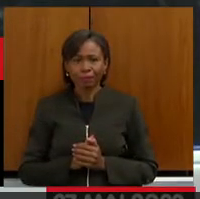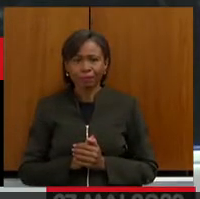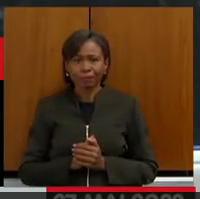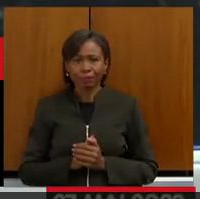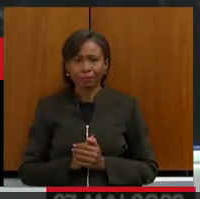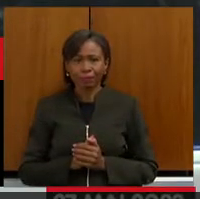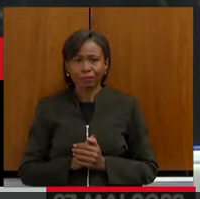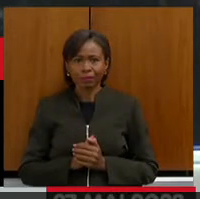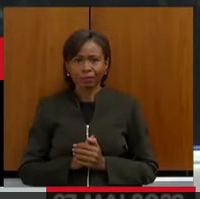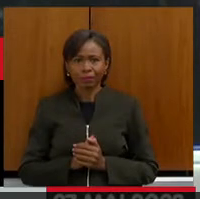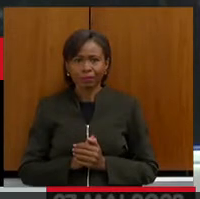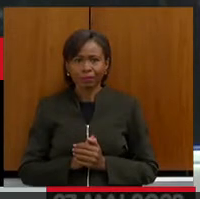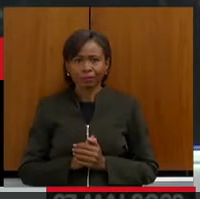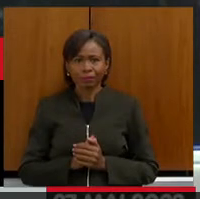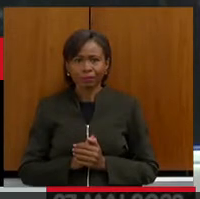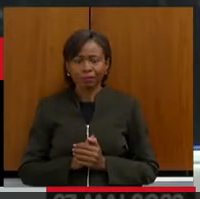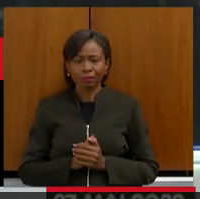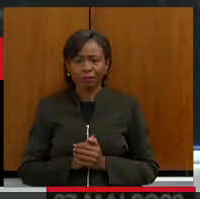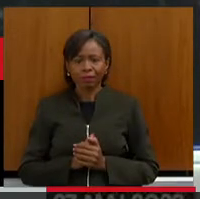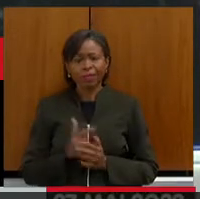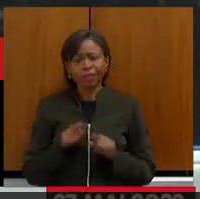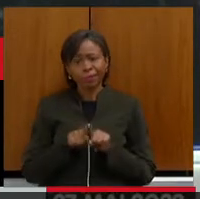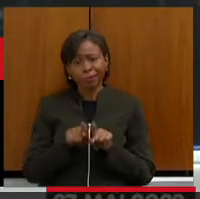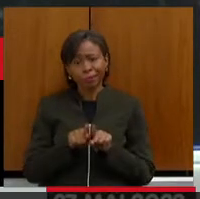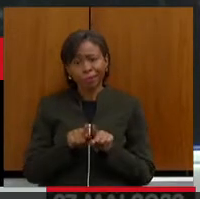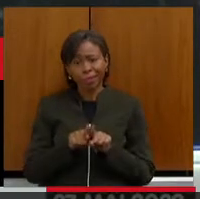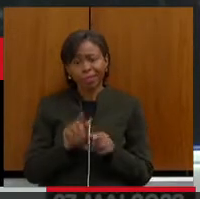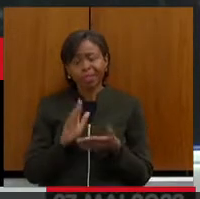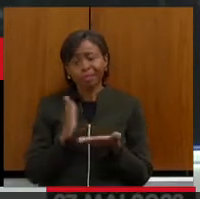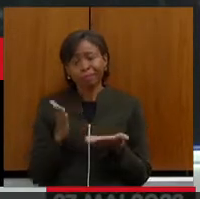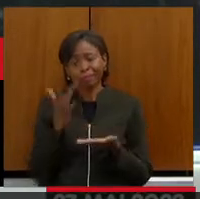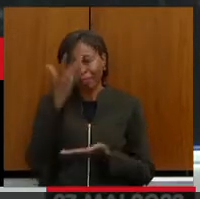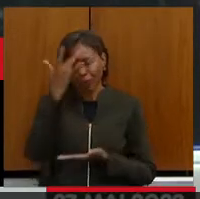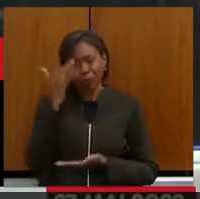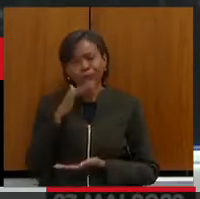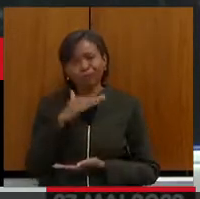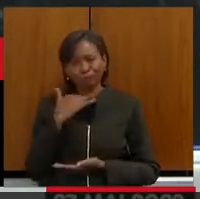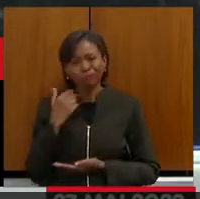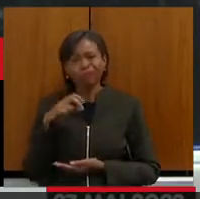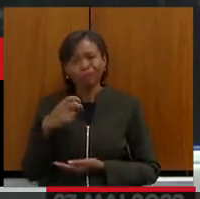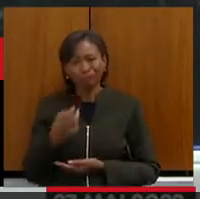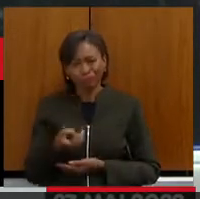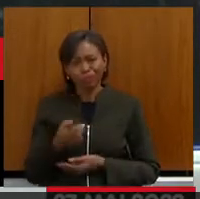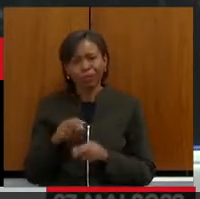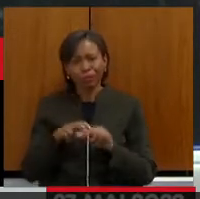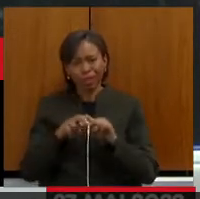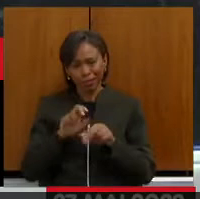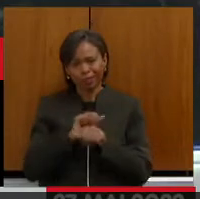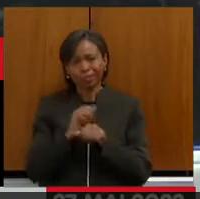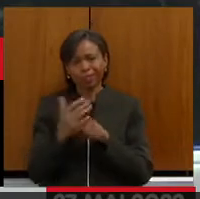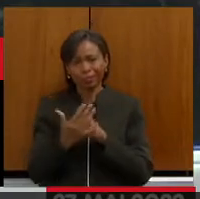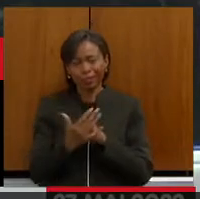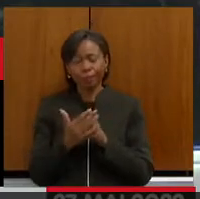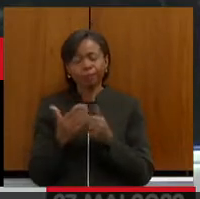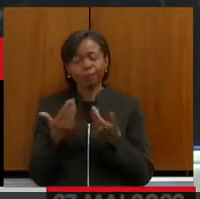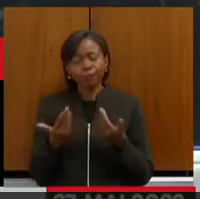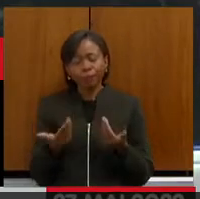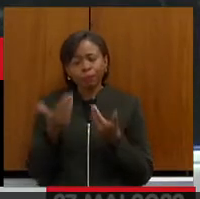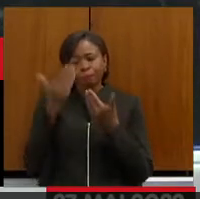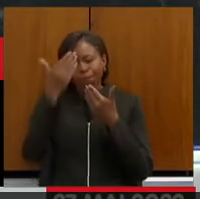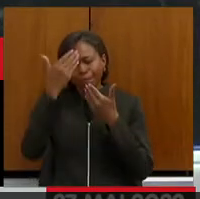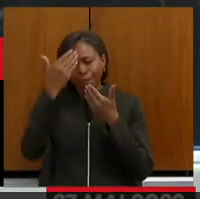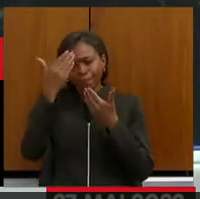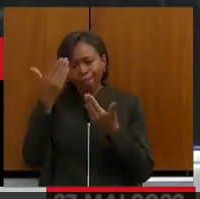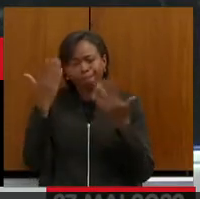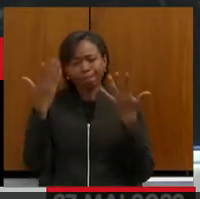porque a pandemia também tirou muita das nossas parceiras Obrigada e salve sempre Salve